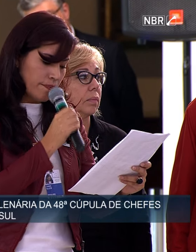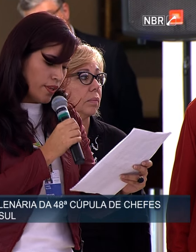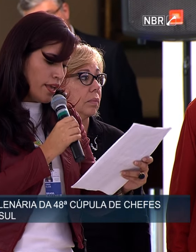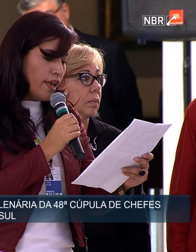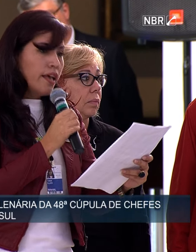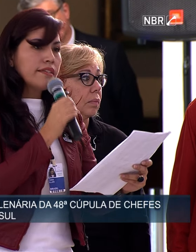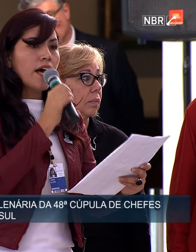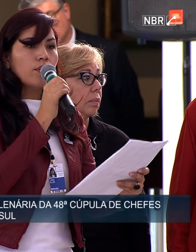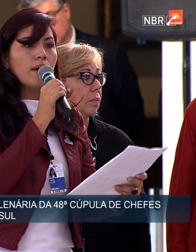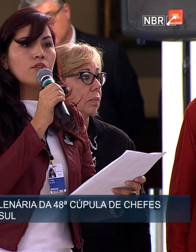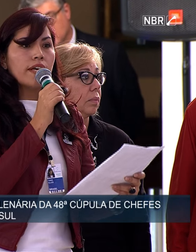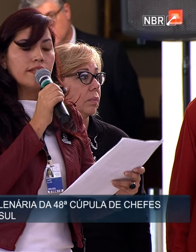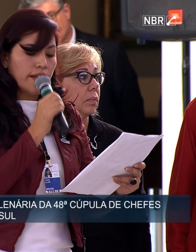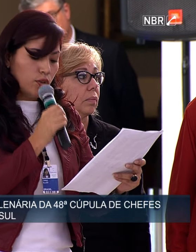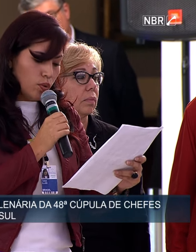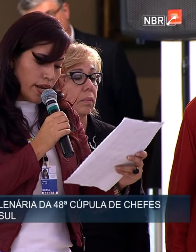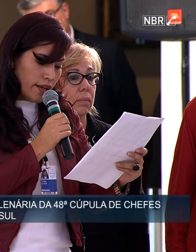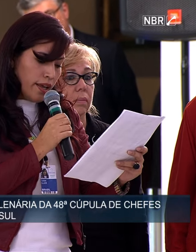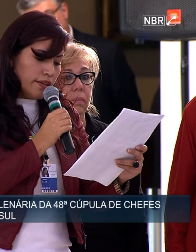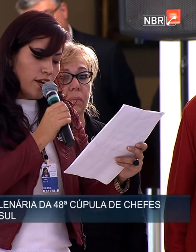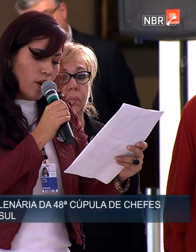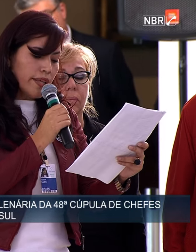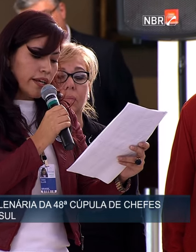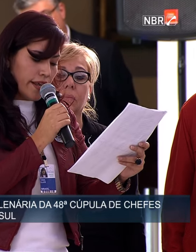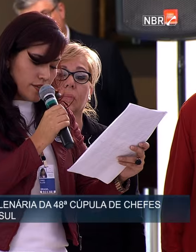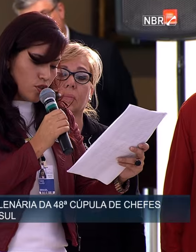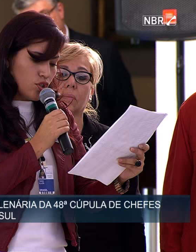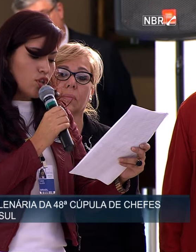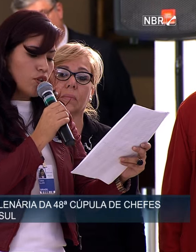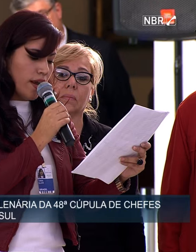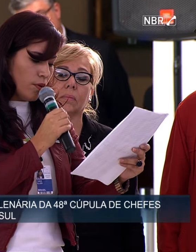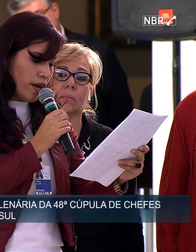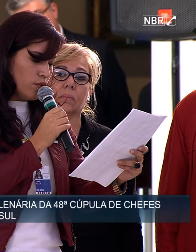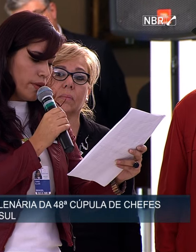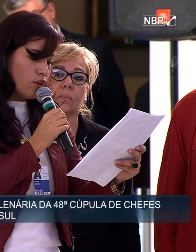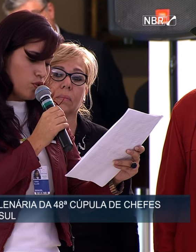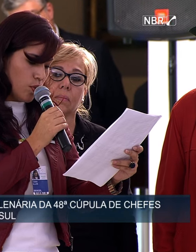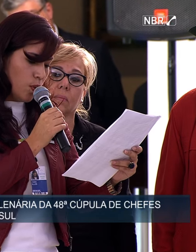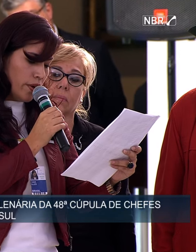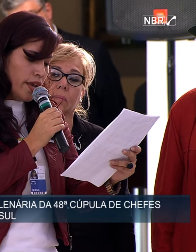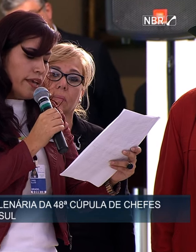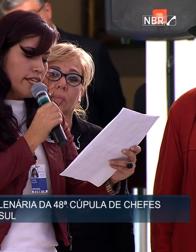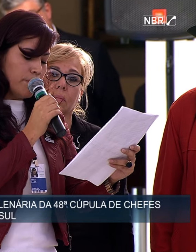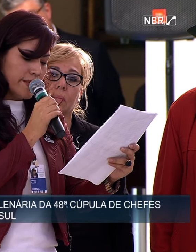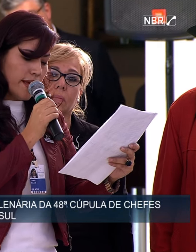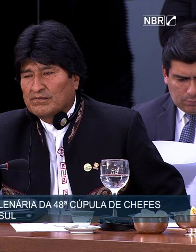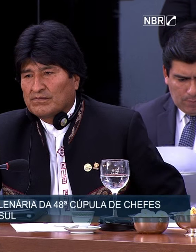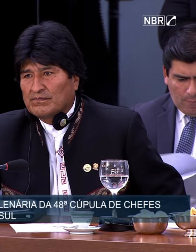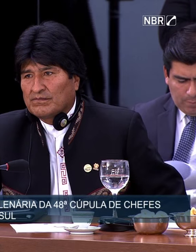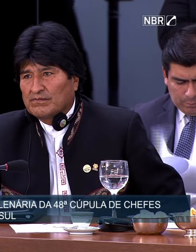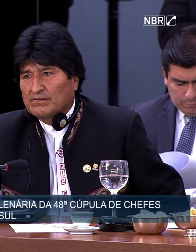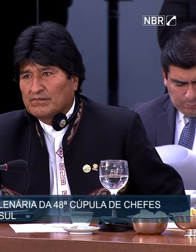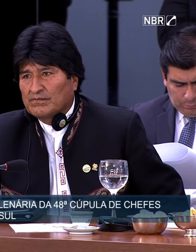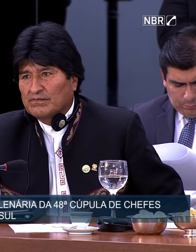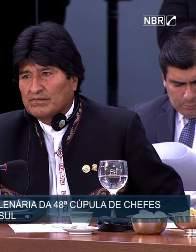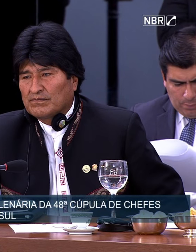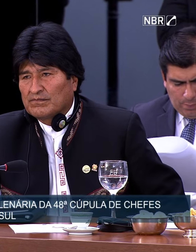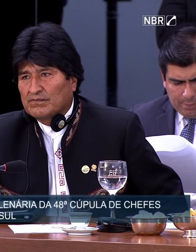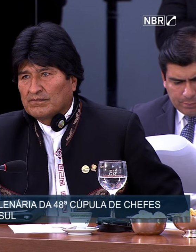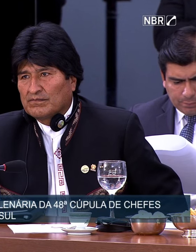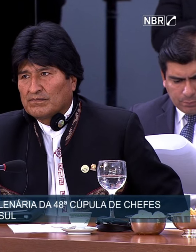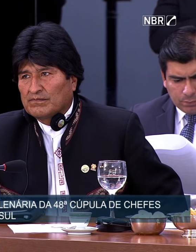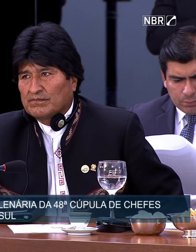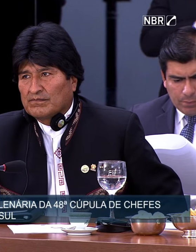ambientais. Saudamos a assinatura da nova Declaração Sociolaboral do Mercosul e expressamos nossa